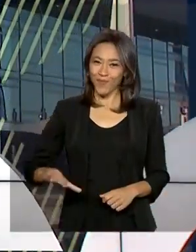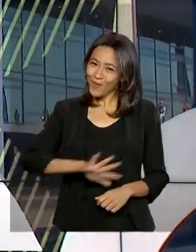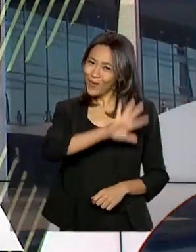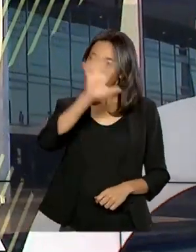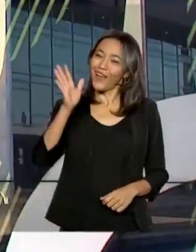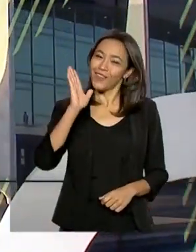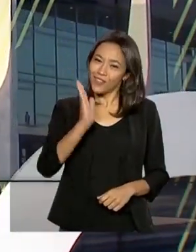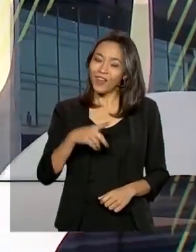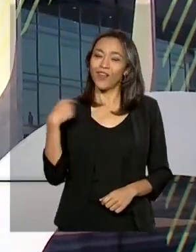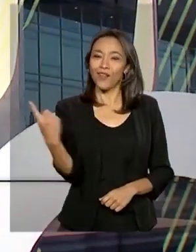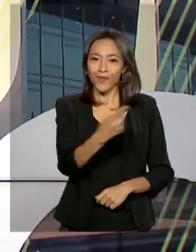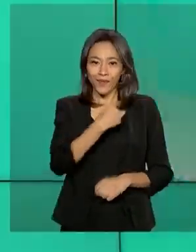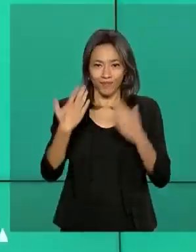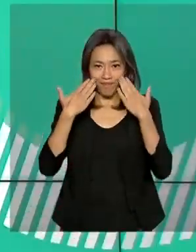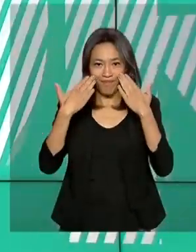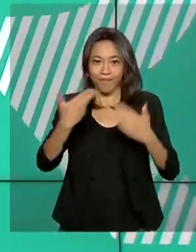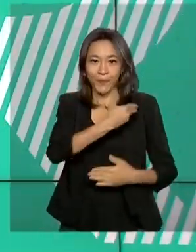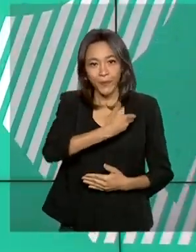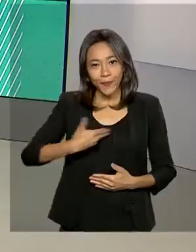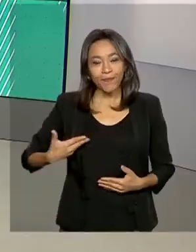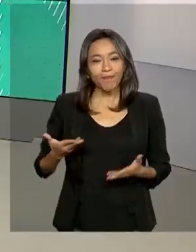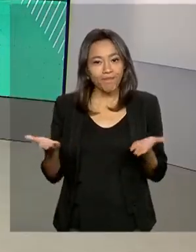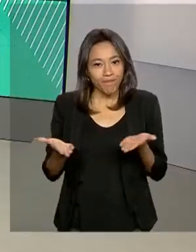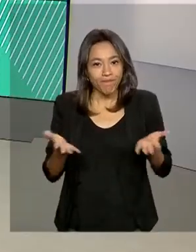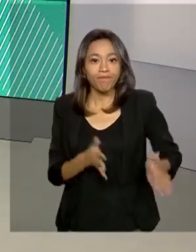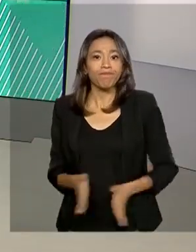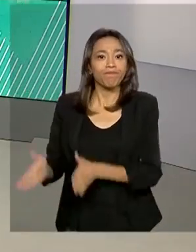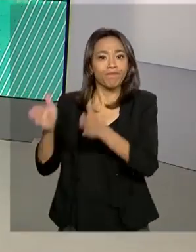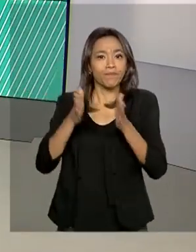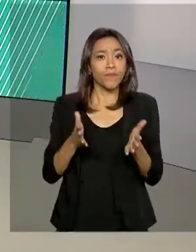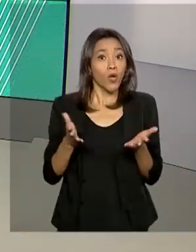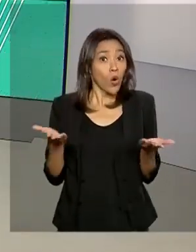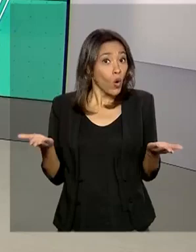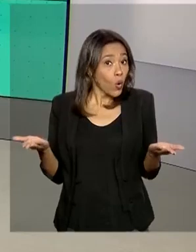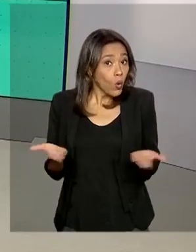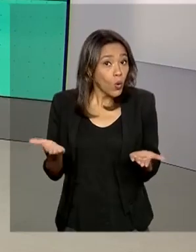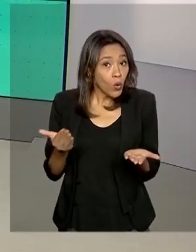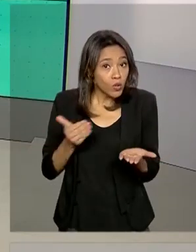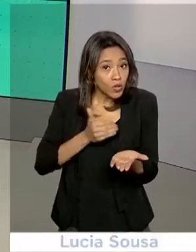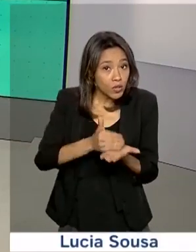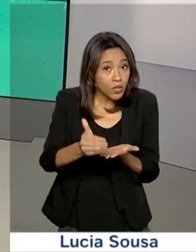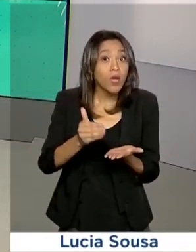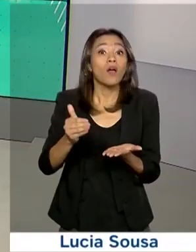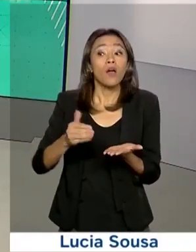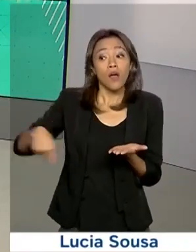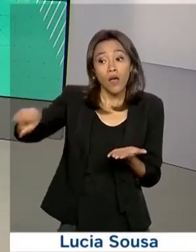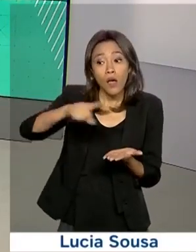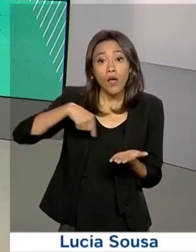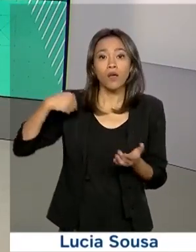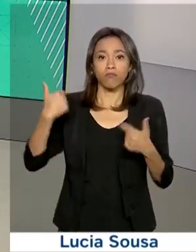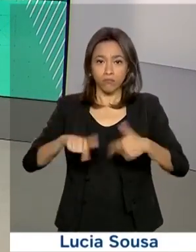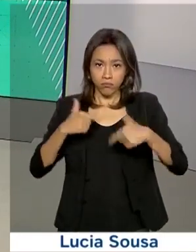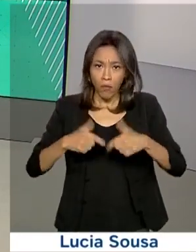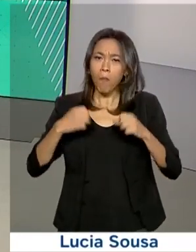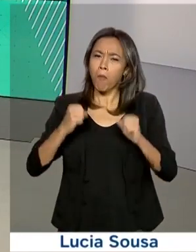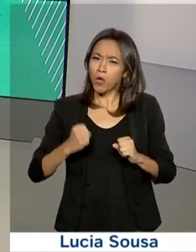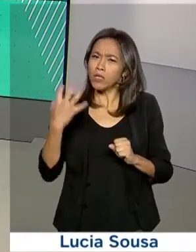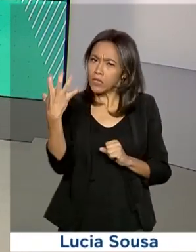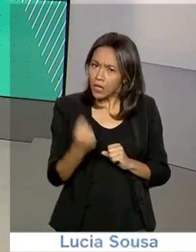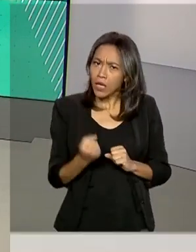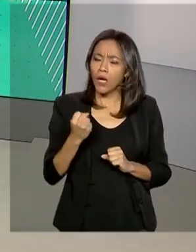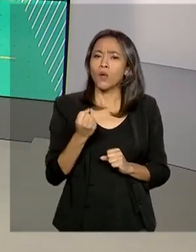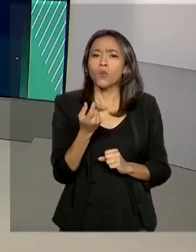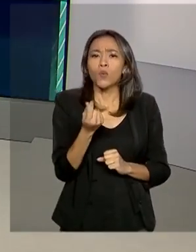Olá, já estamos no ar com o governo agora. A partir de hoje, trabalhadores podem sacar em dinheiro o auxílio emergencial de